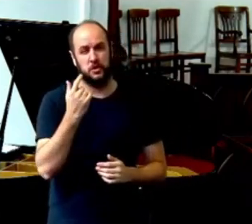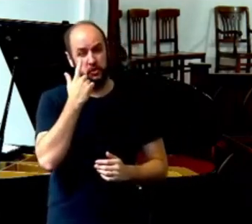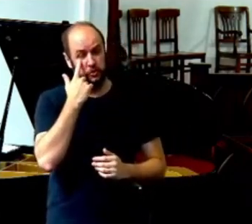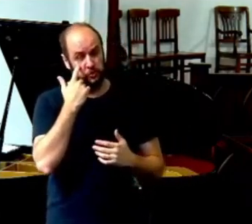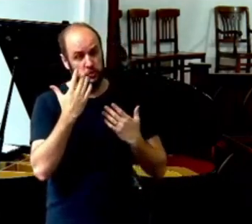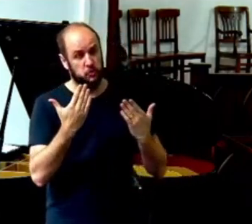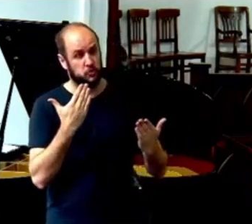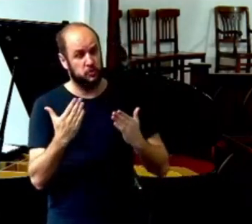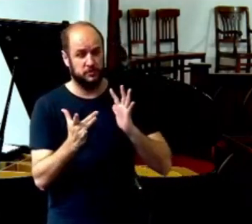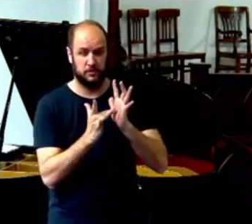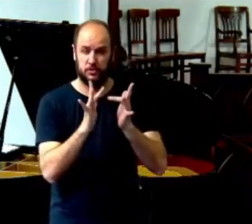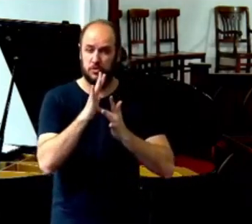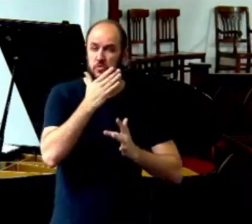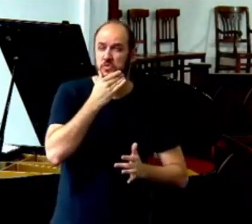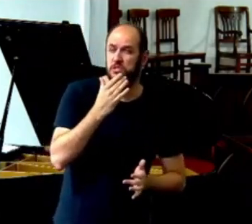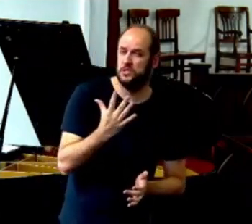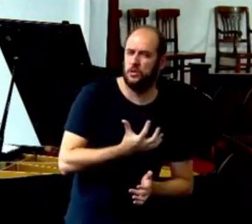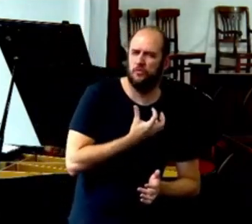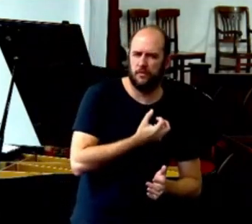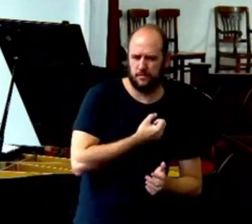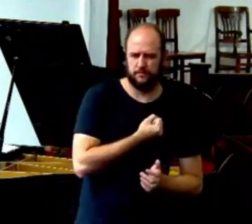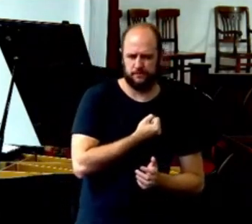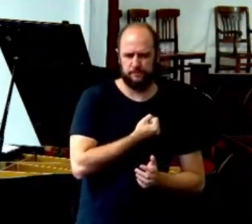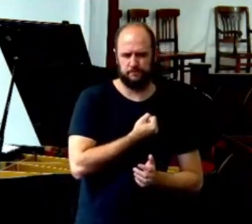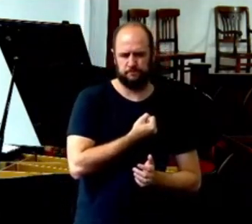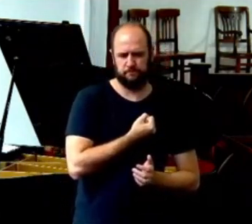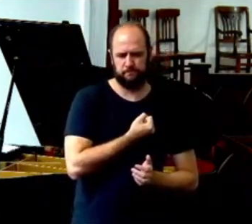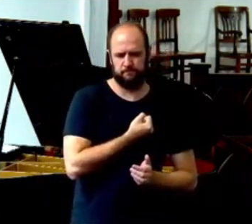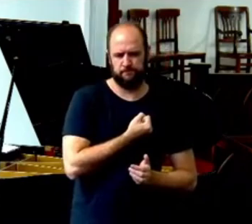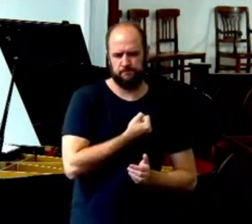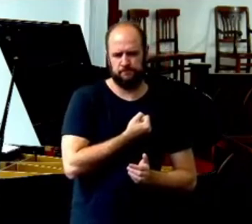Jesus Cristo é o seu Salvador.